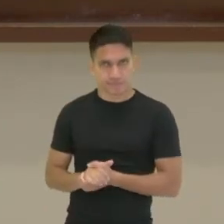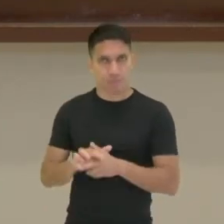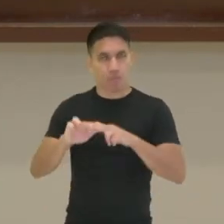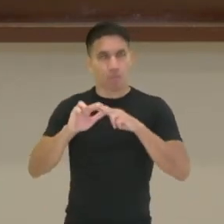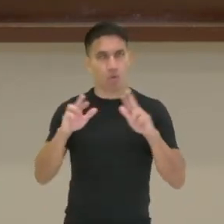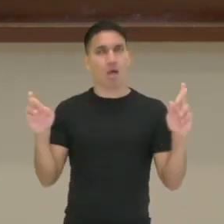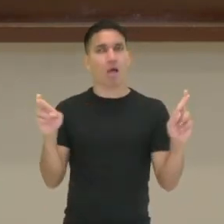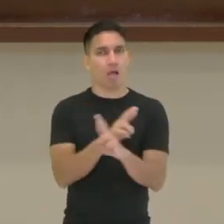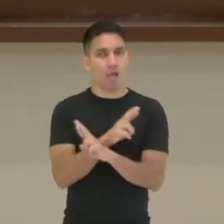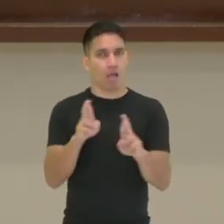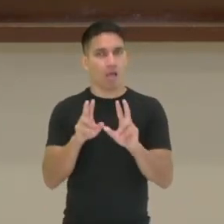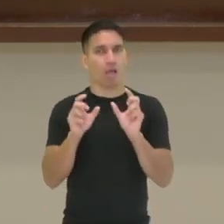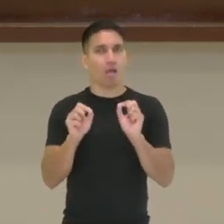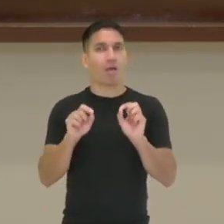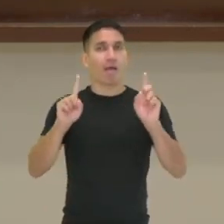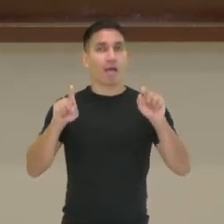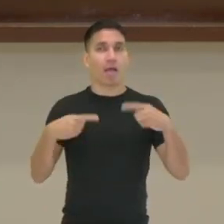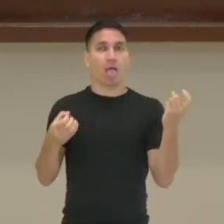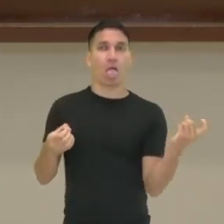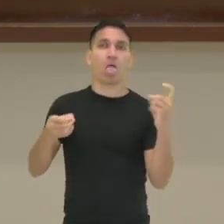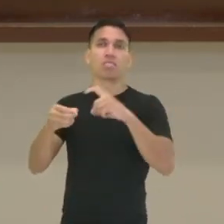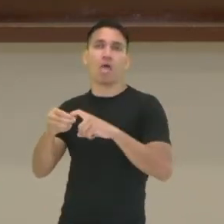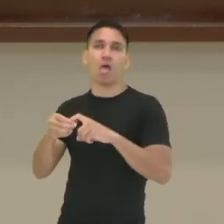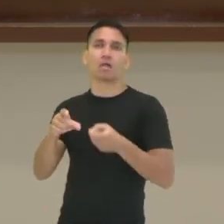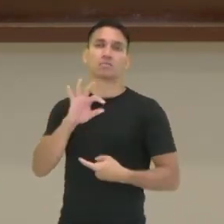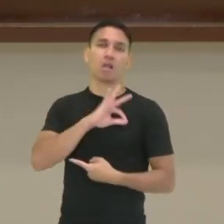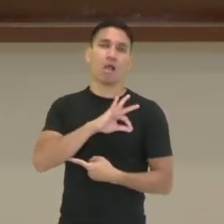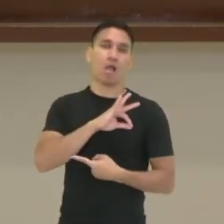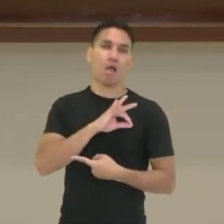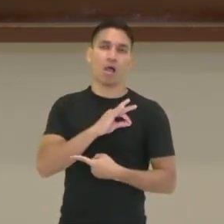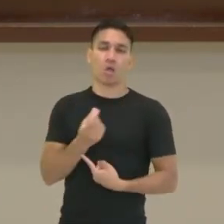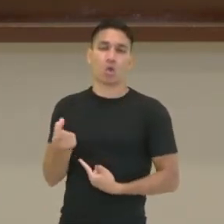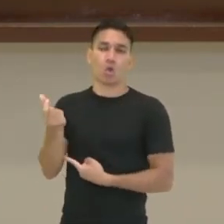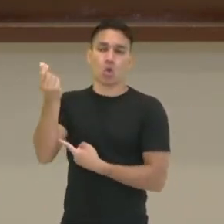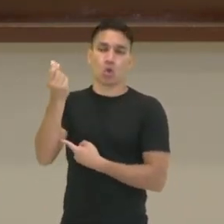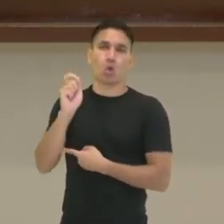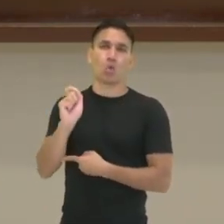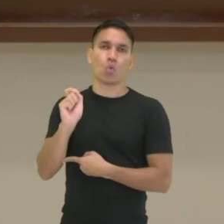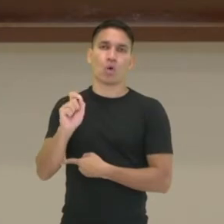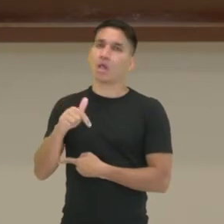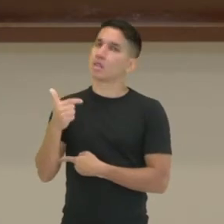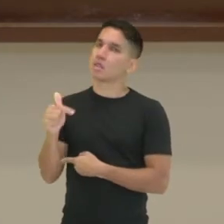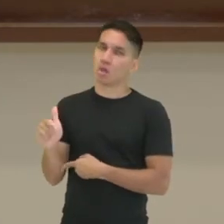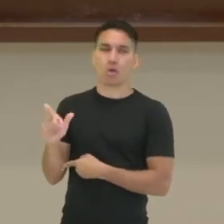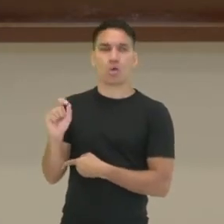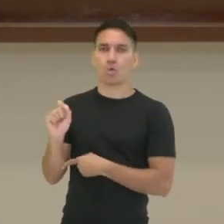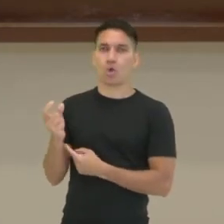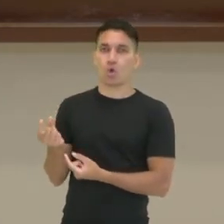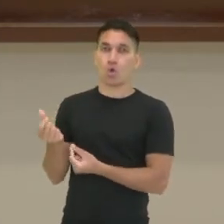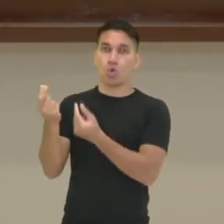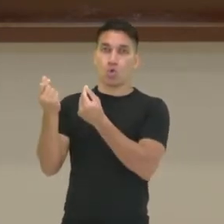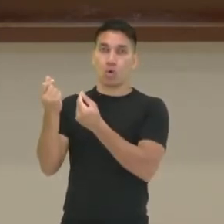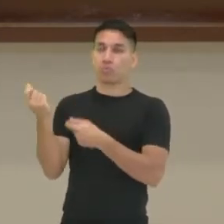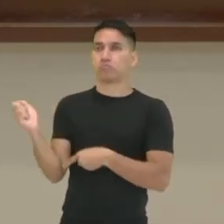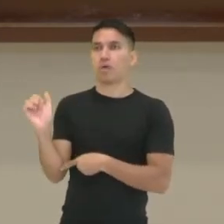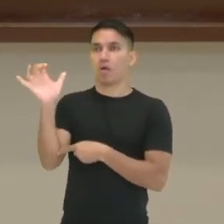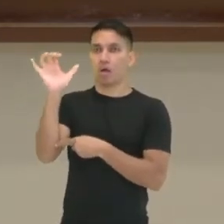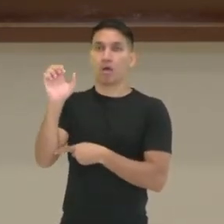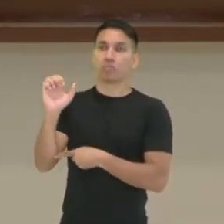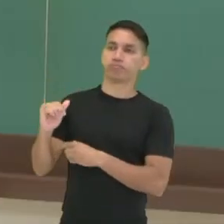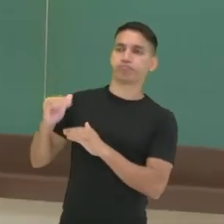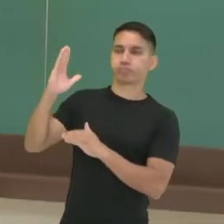essa relação de dependência, salário e lucro. Não existe lucro alto sem salários baixos.